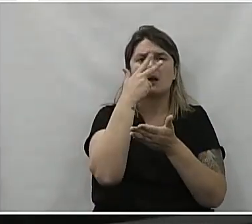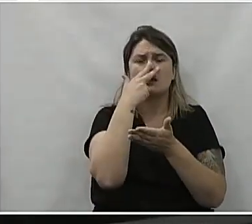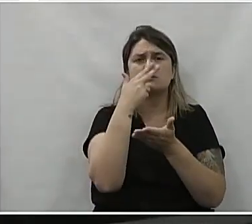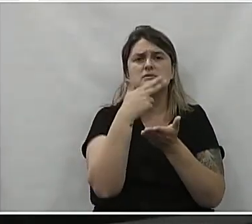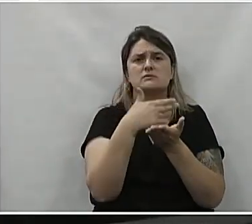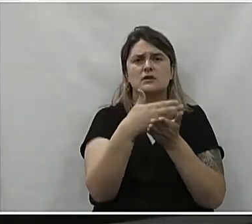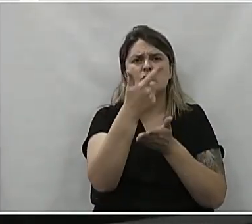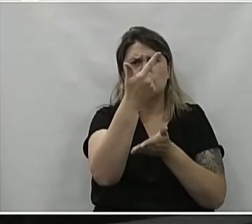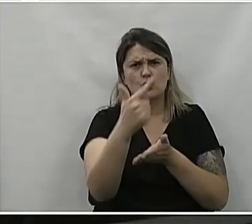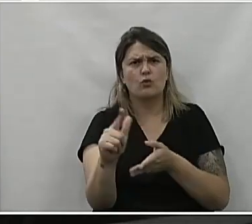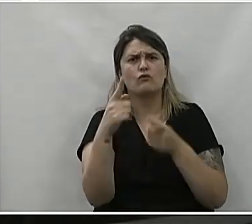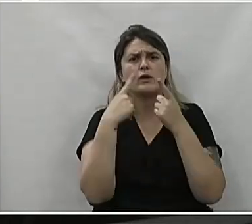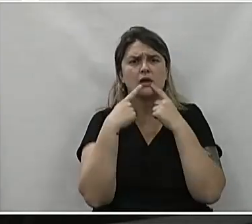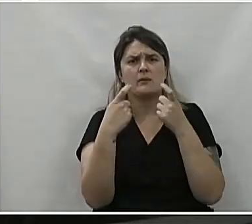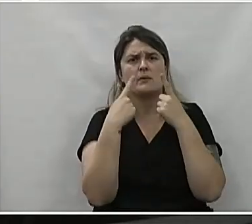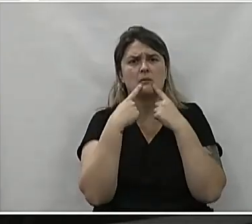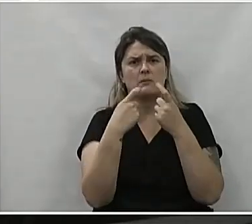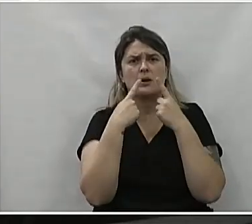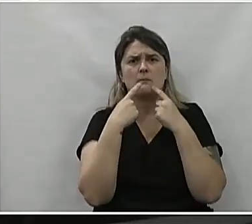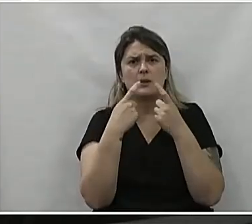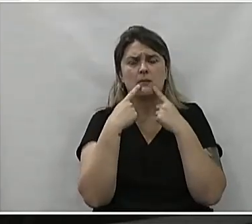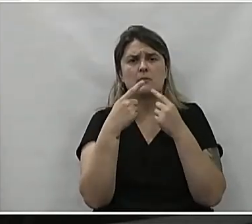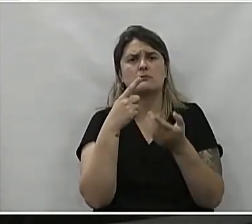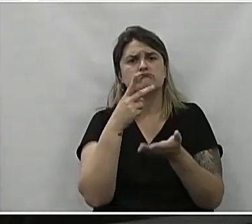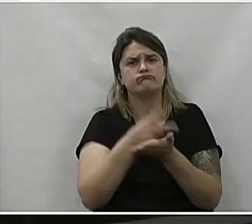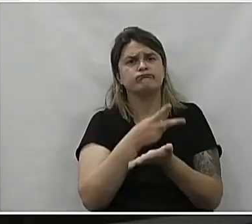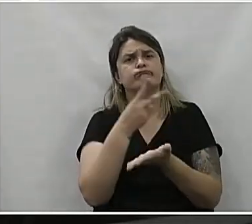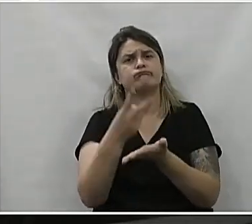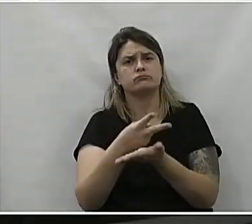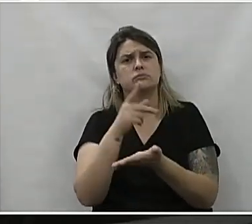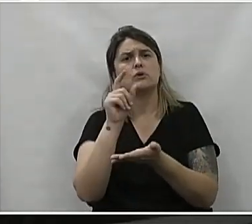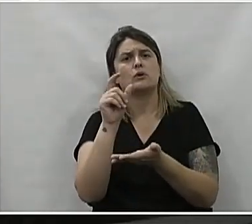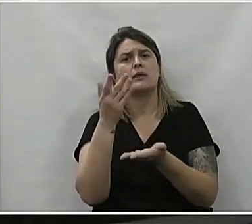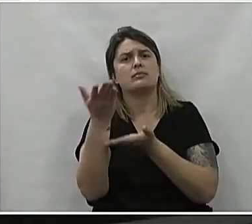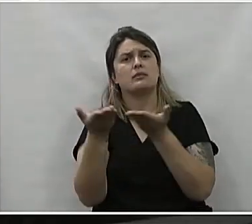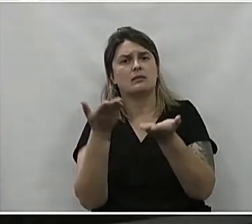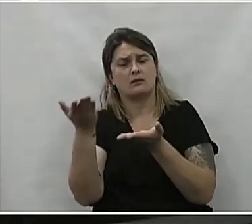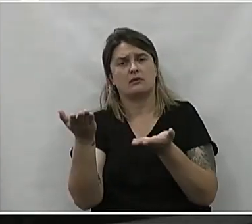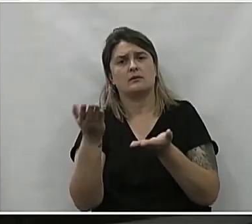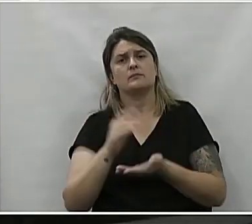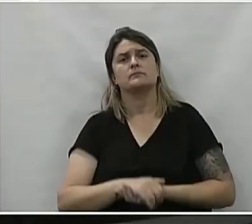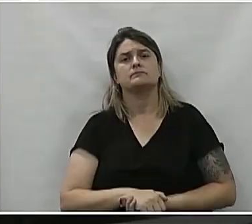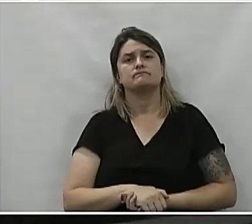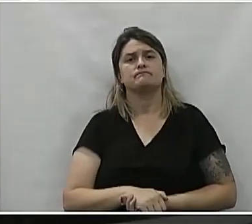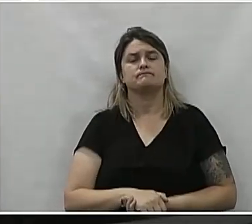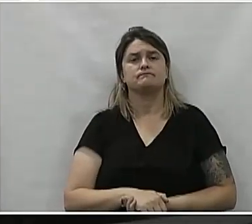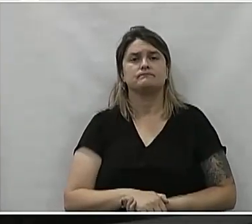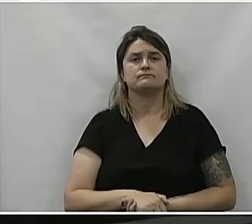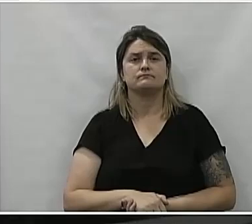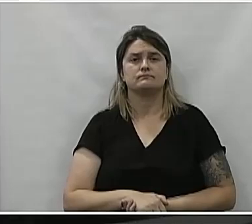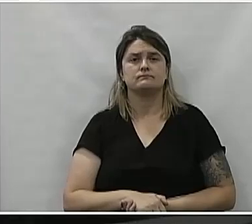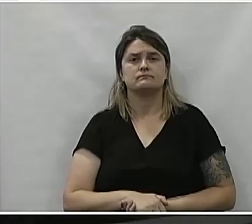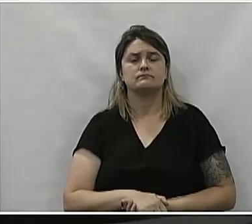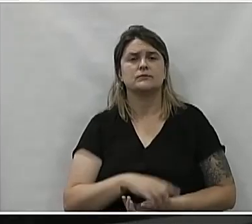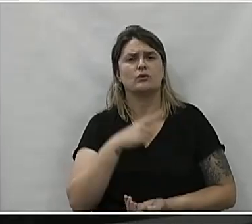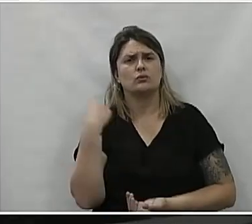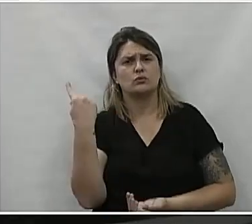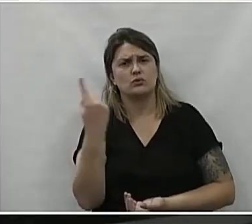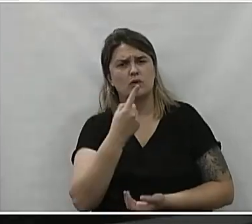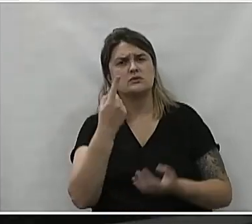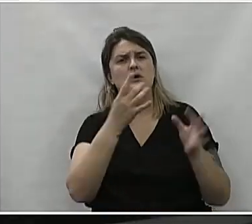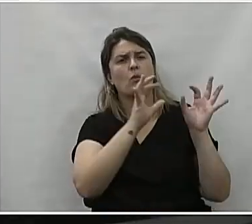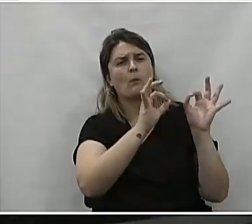Novamente Reclamações Muito constante Com relação Aos atendimentos Aos UPA Então dizer que Nós estamos